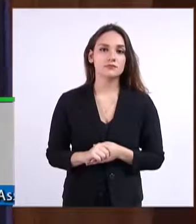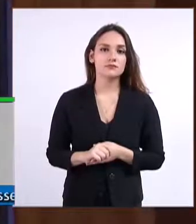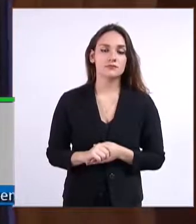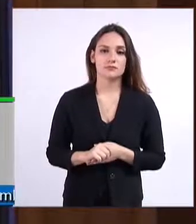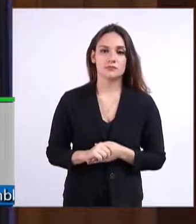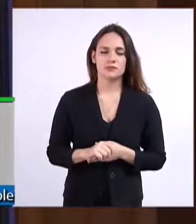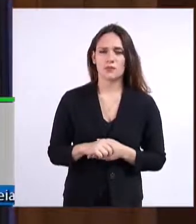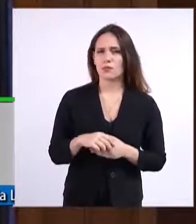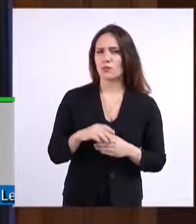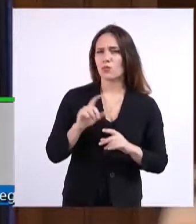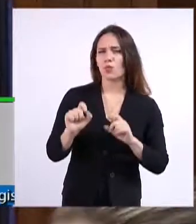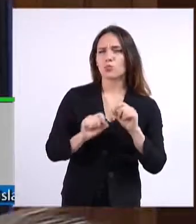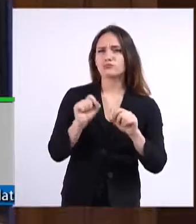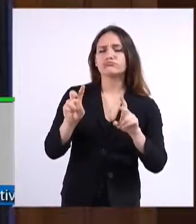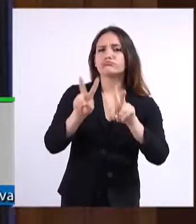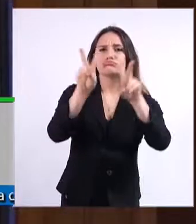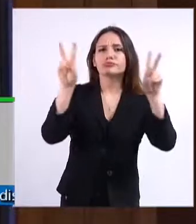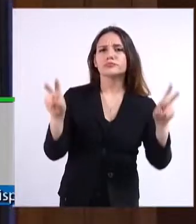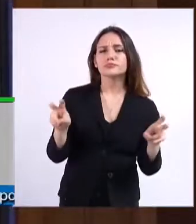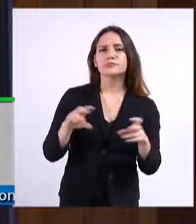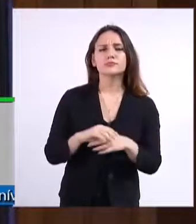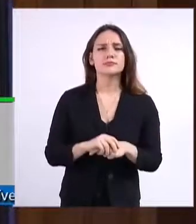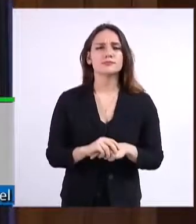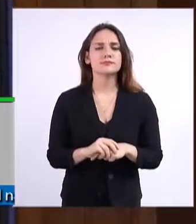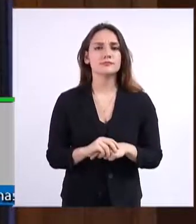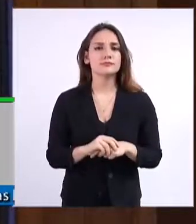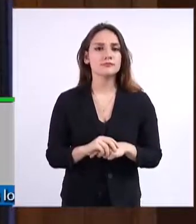com relação